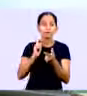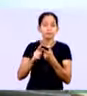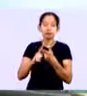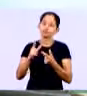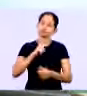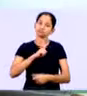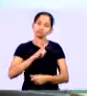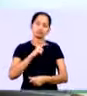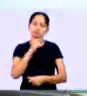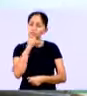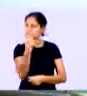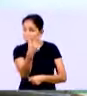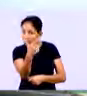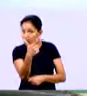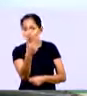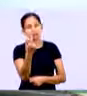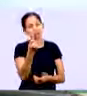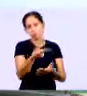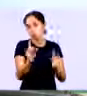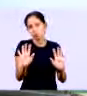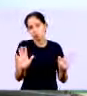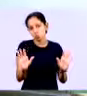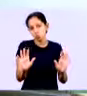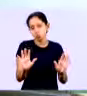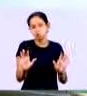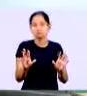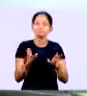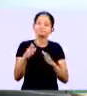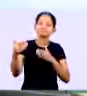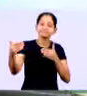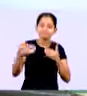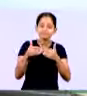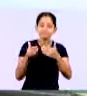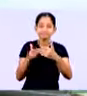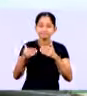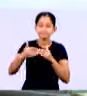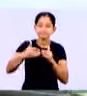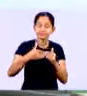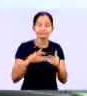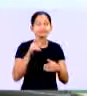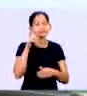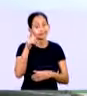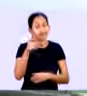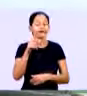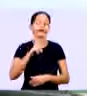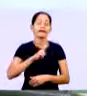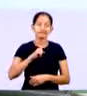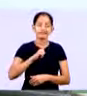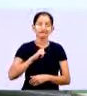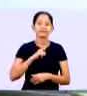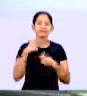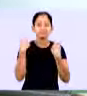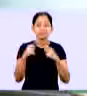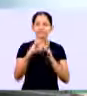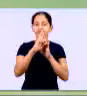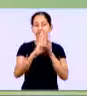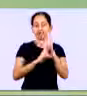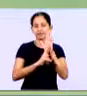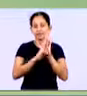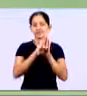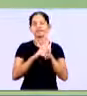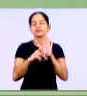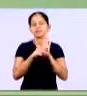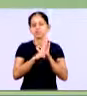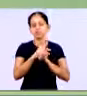pagar, senão eu não vou comprar. Então, esse diálogo entre o financeiro e os outros se estabelece aqui. O capital fixo deve seguir essas normas, tá?